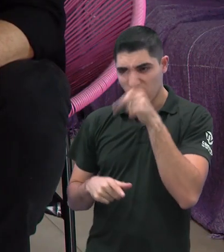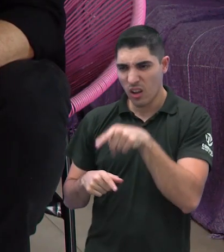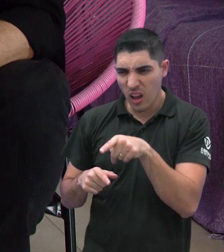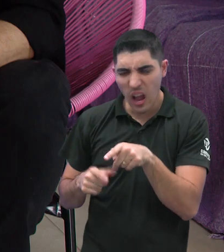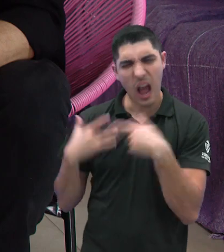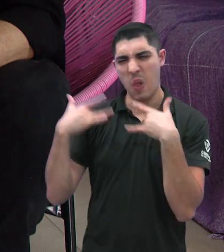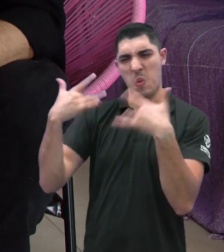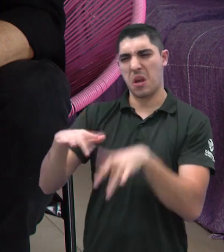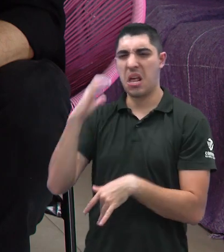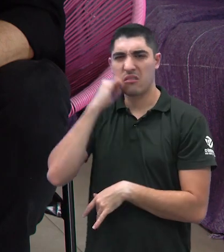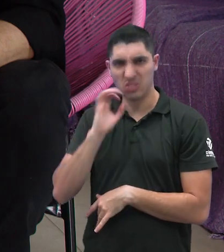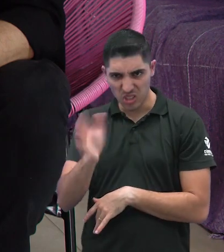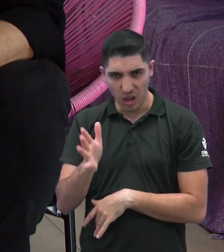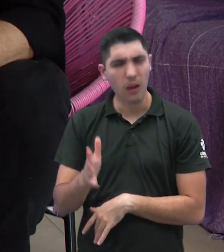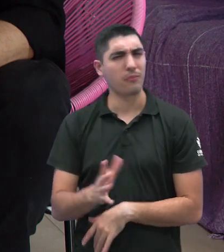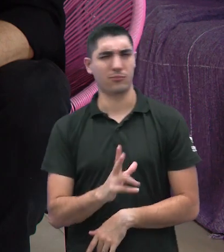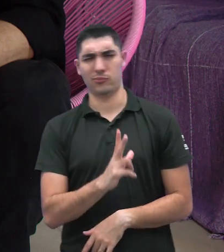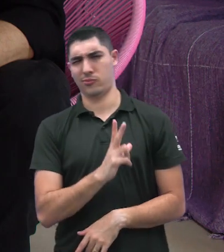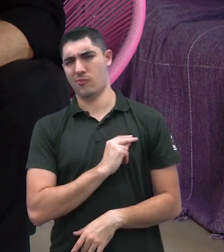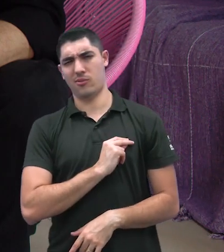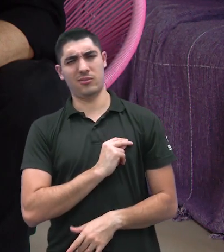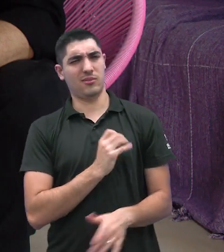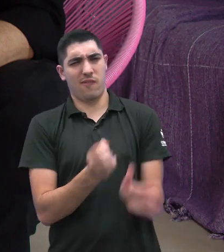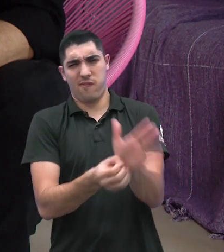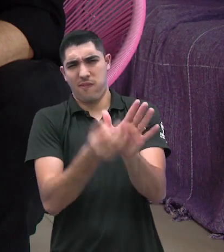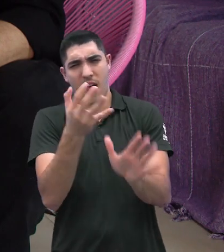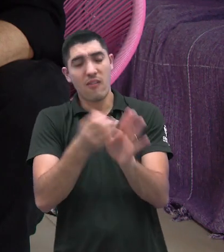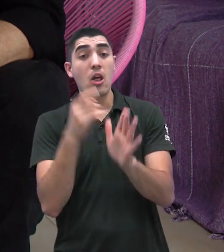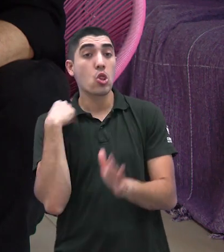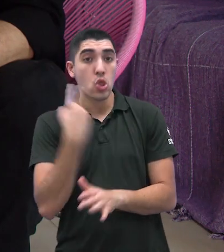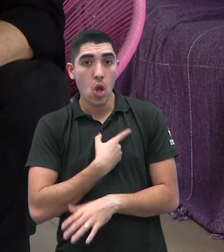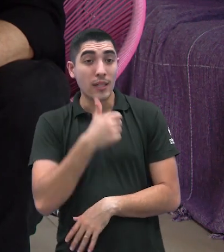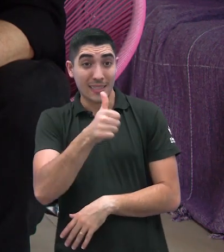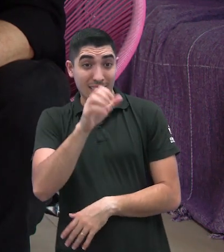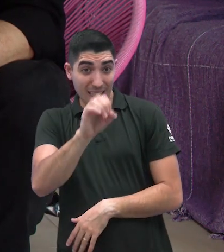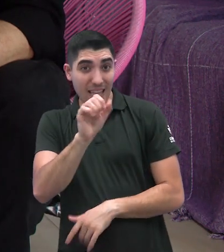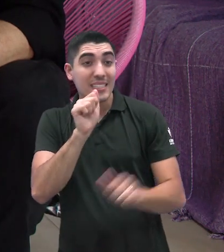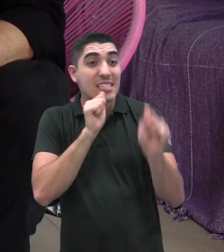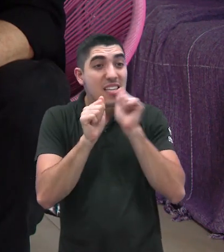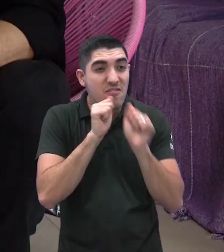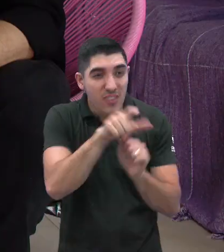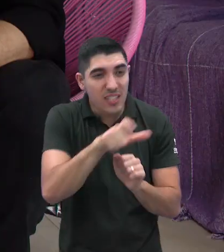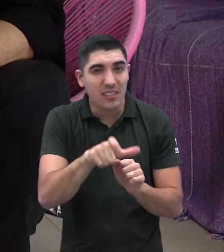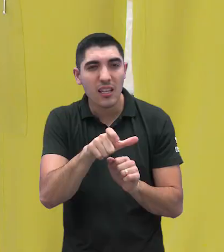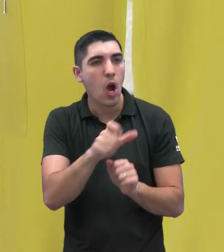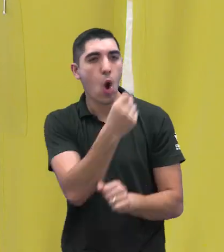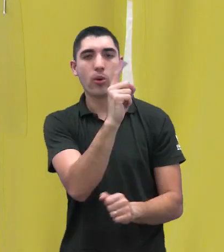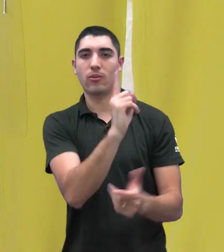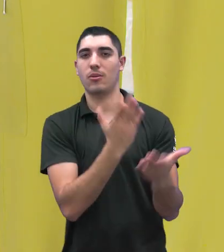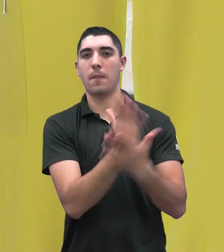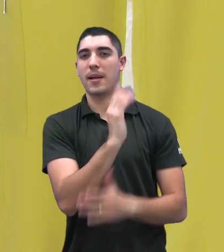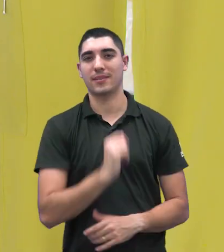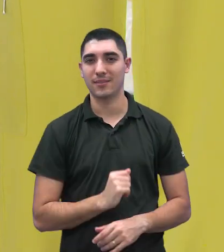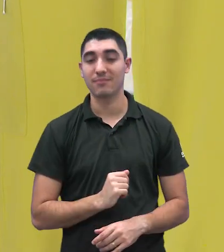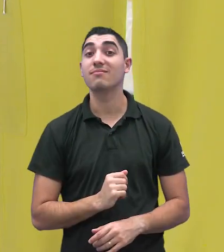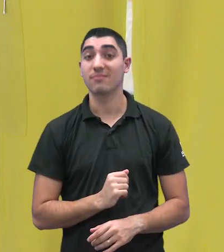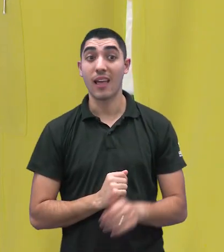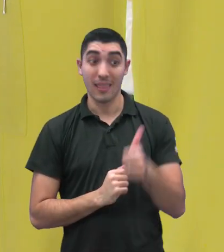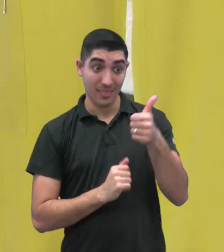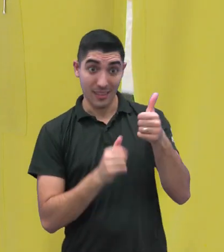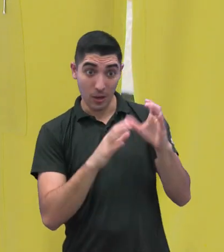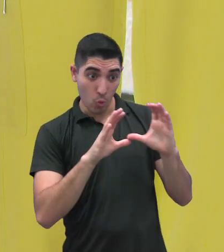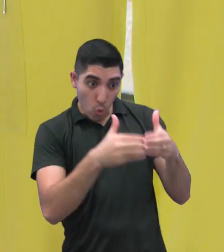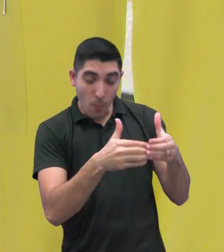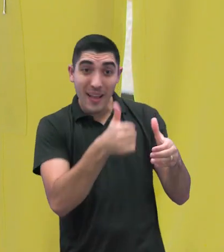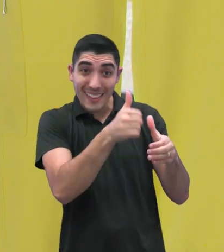a adoção mesmo? Nossa, muitos. A cada 10 entrevistas que a gente faz por dia, a gente já reprova 8. Sim. A gente é bem rígido. Tem